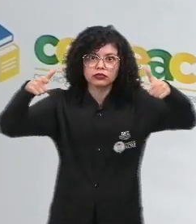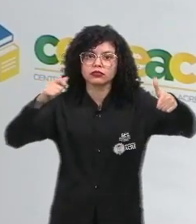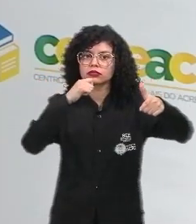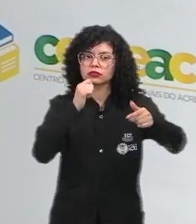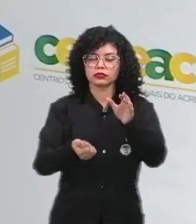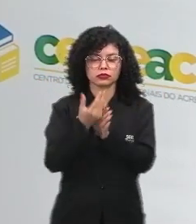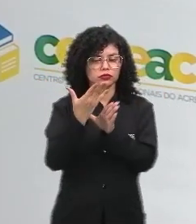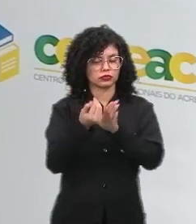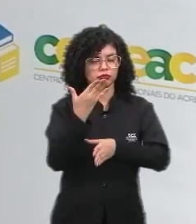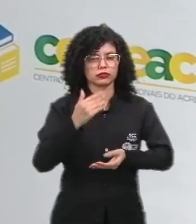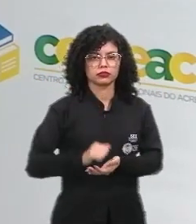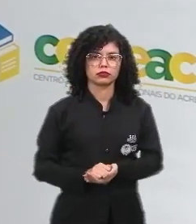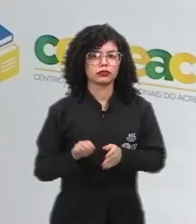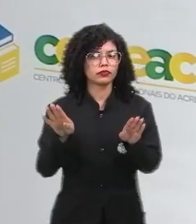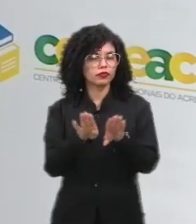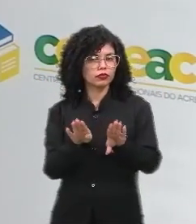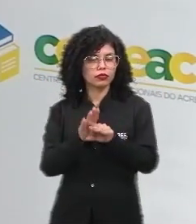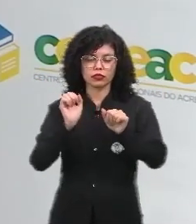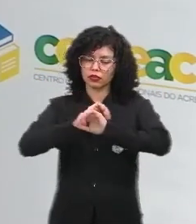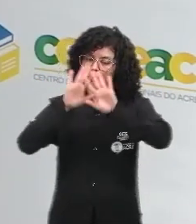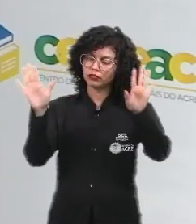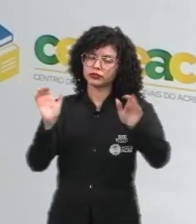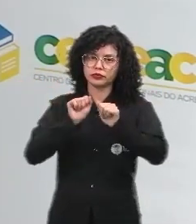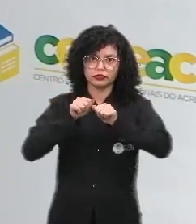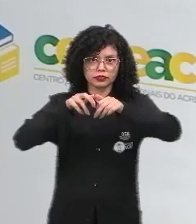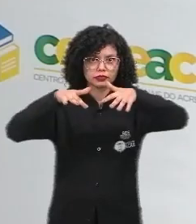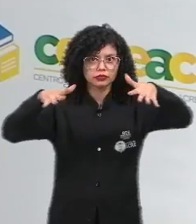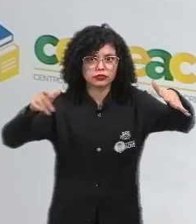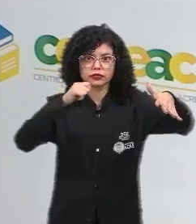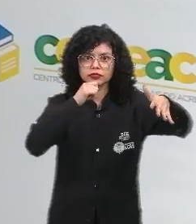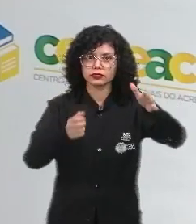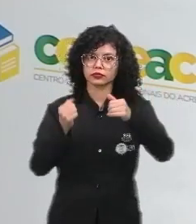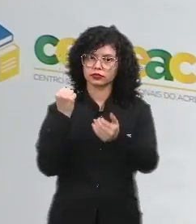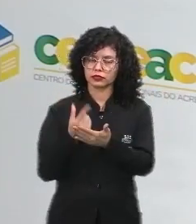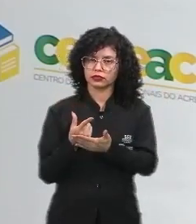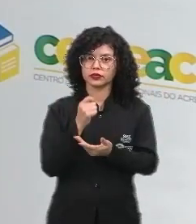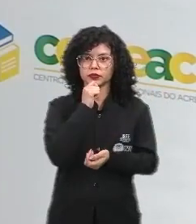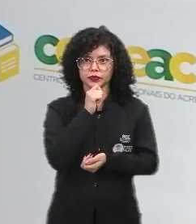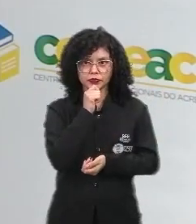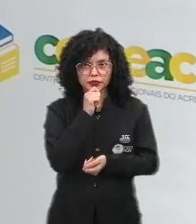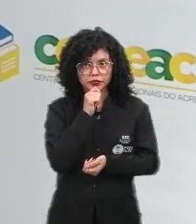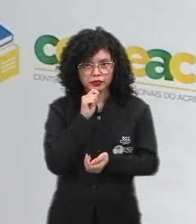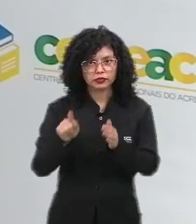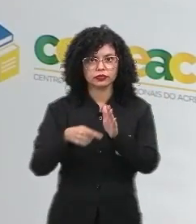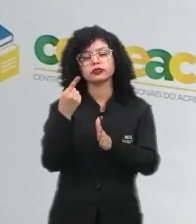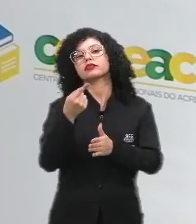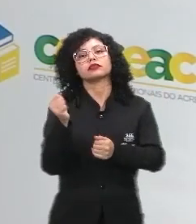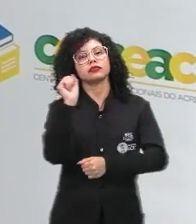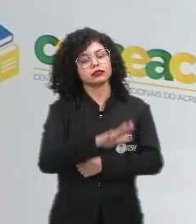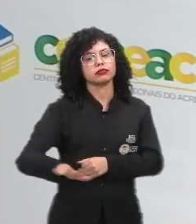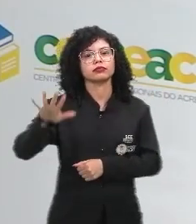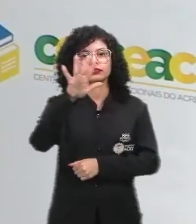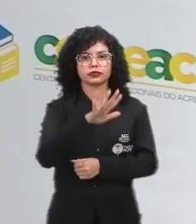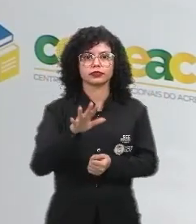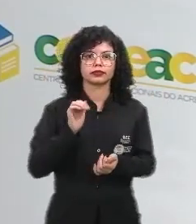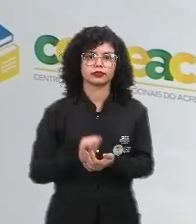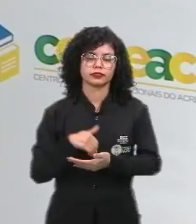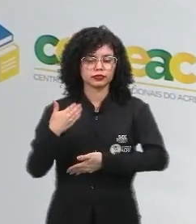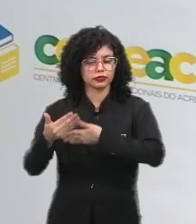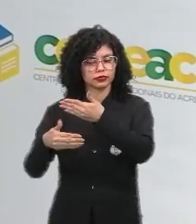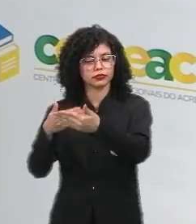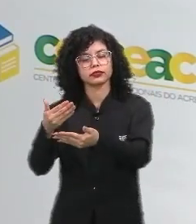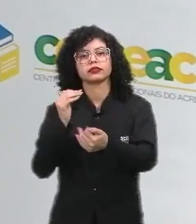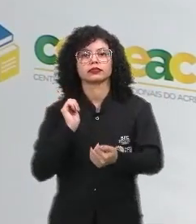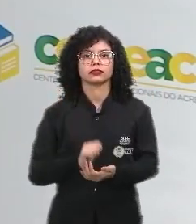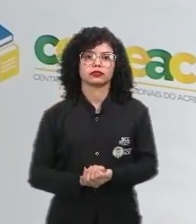da produção e também, claro, a ampliação do consumo, uma vez que essas nações, elas estavam em pleno